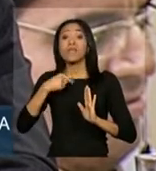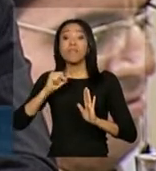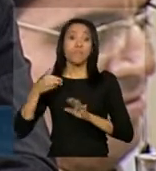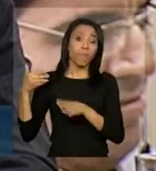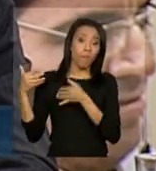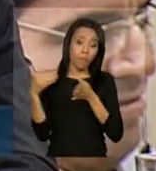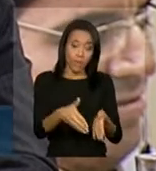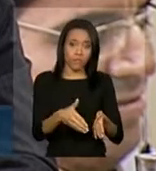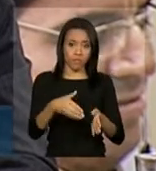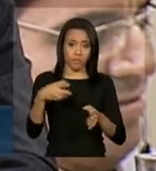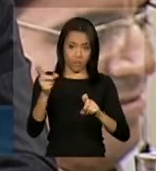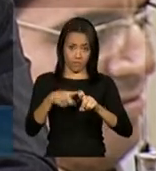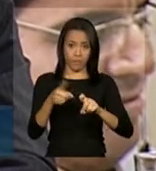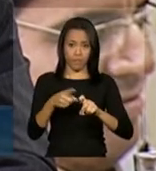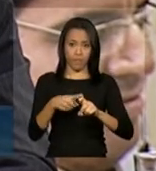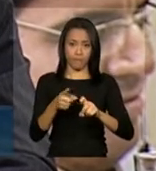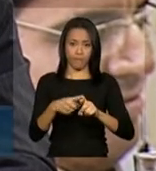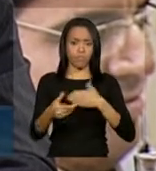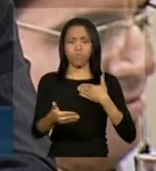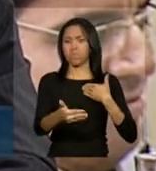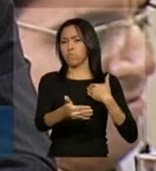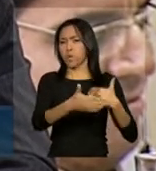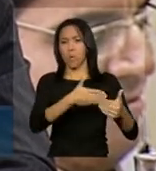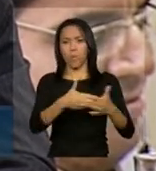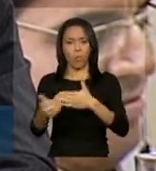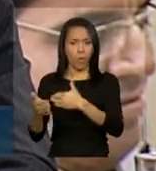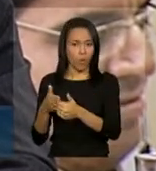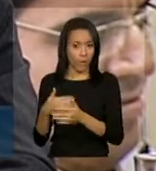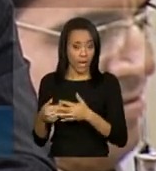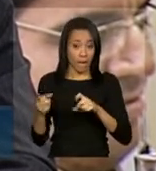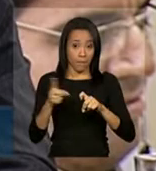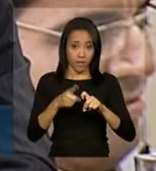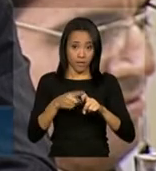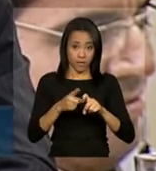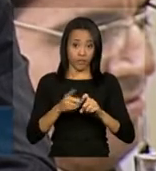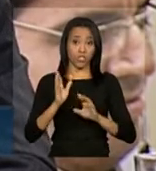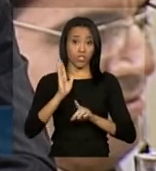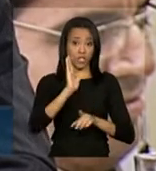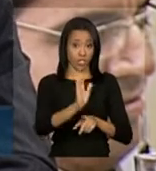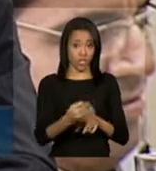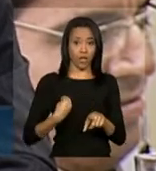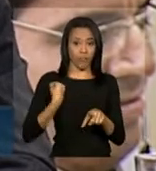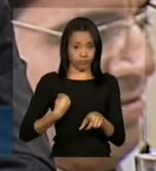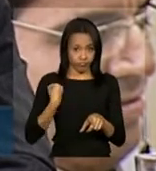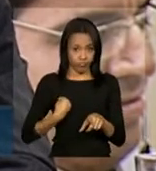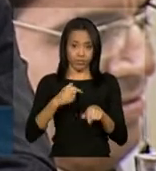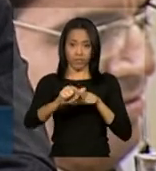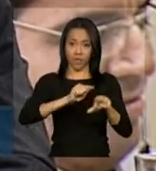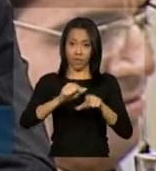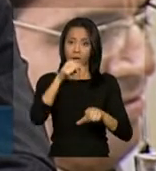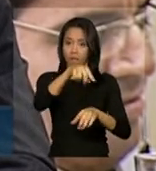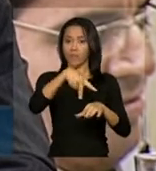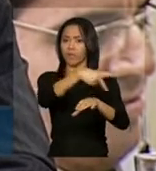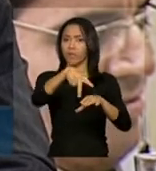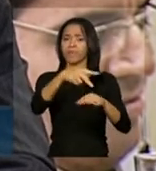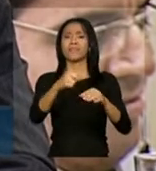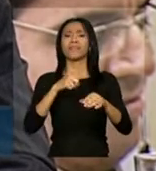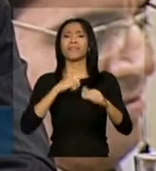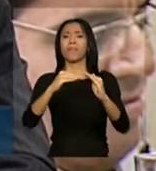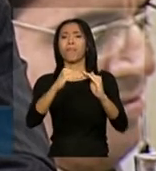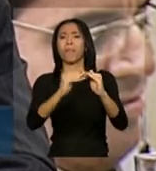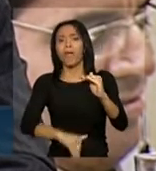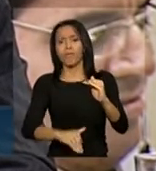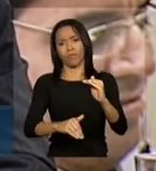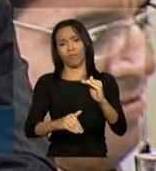programa Mais Médicos qualquer médico que está atuando num país que tenha menos médicos